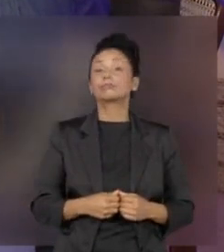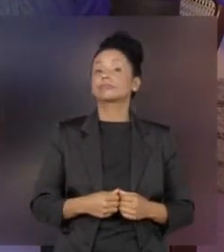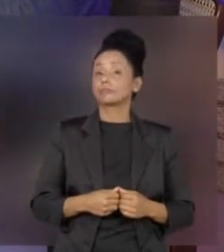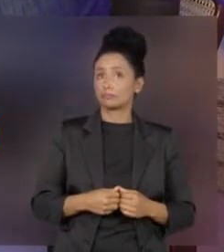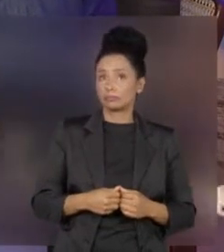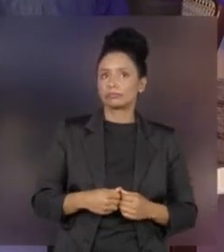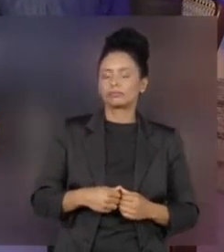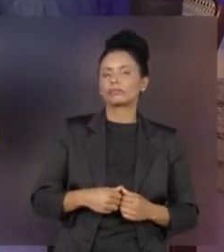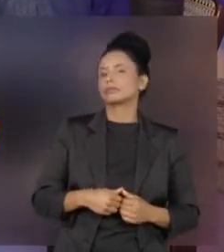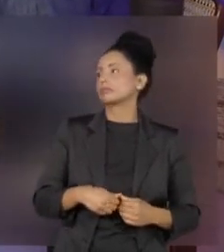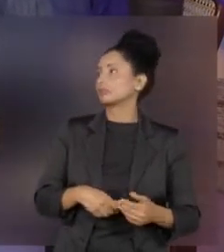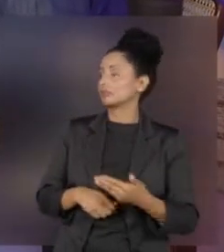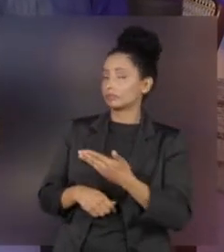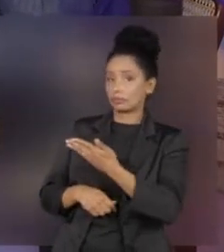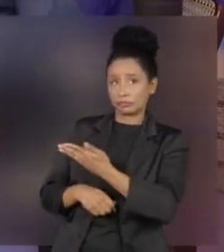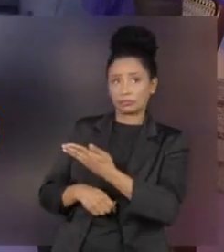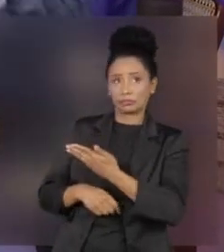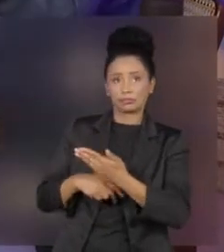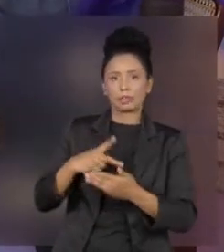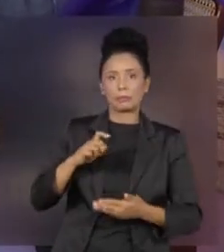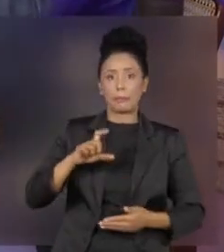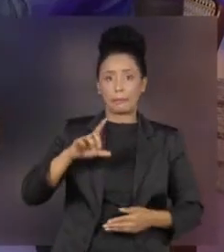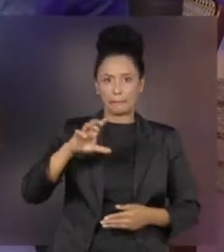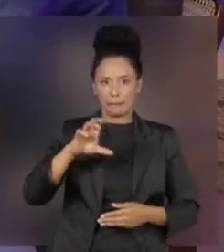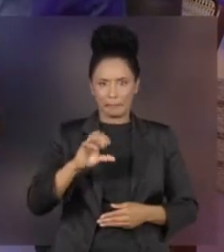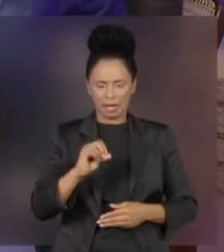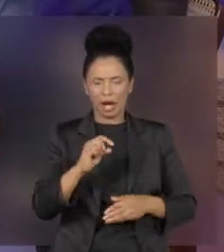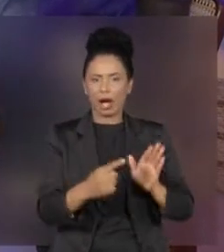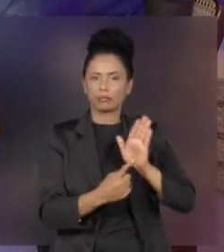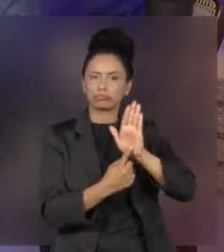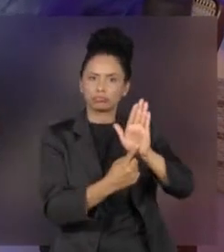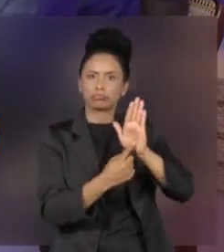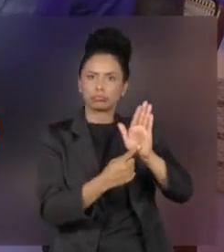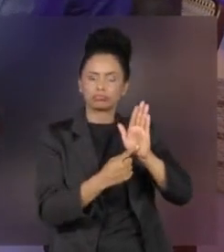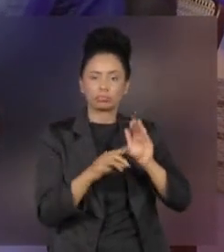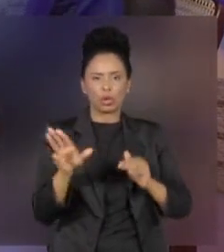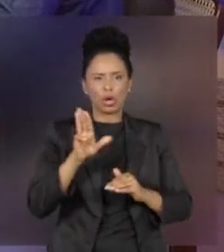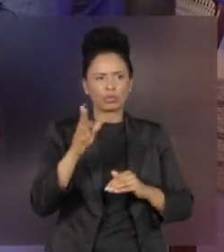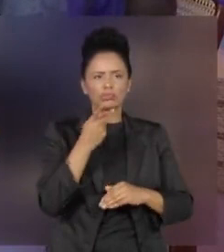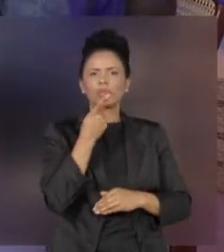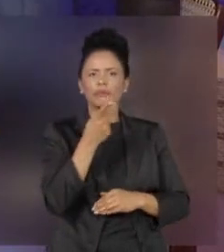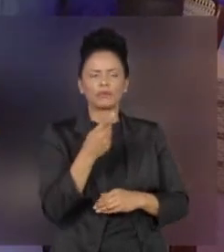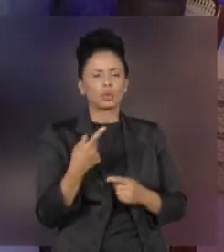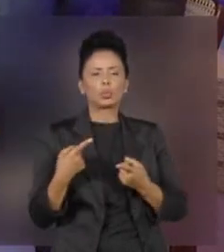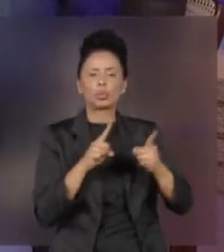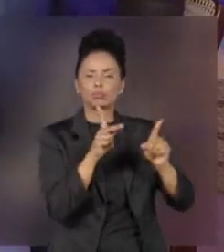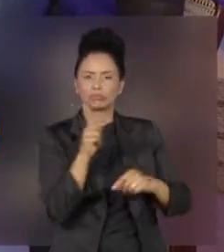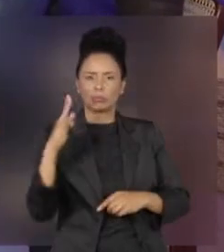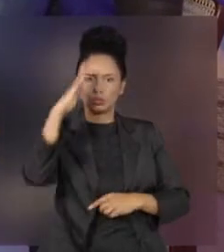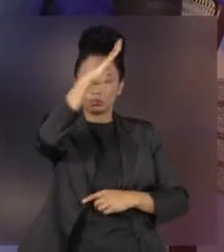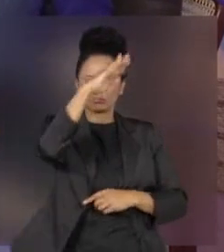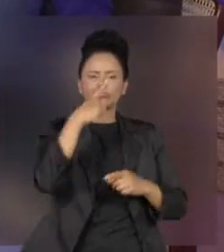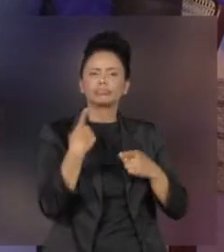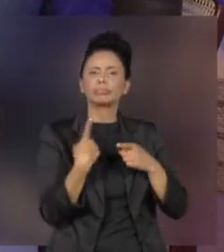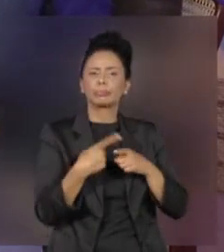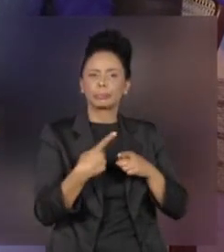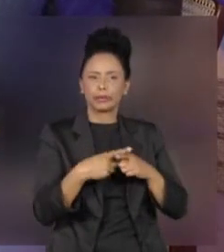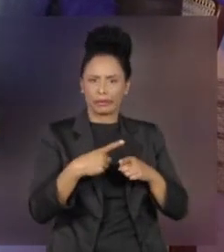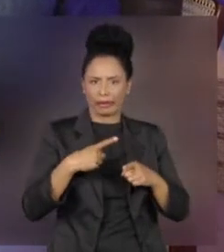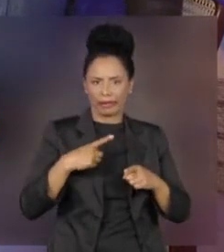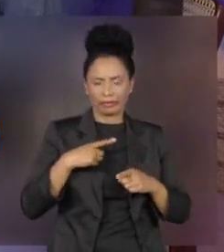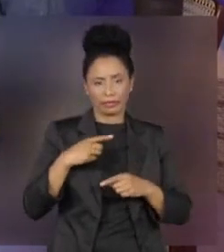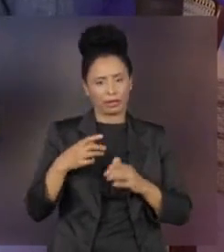e humorista Paulo Vieira, Lula reagiu às falas de Bolsonaro sobre a suposta vantagem que a coligação comandada pelo